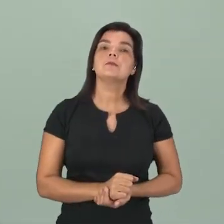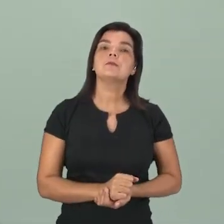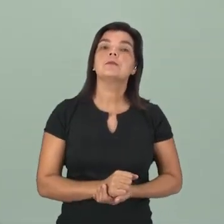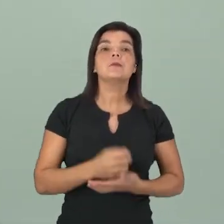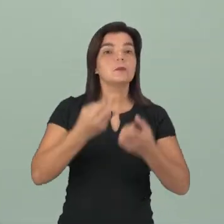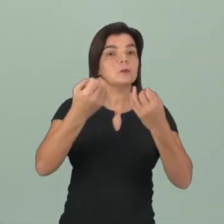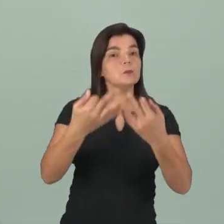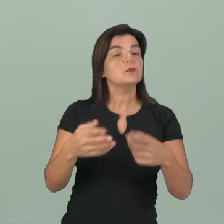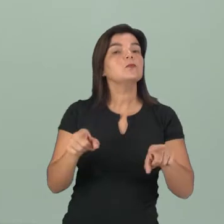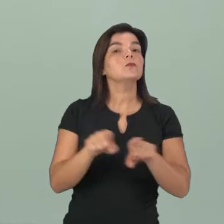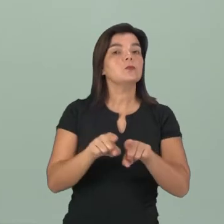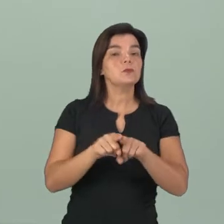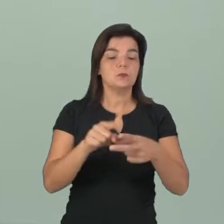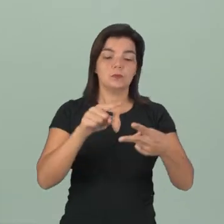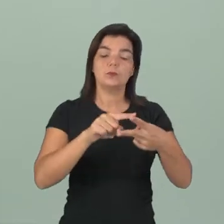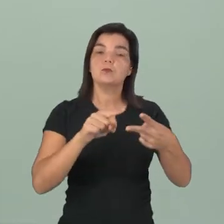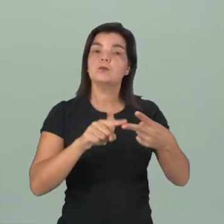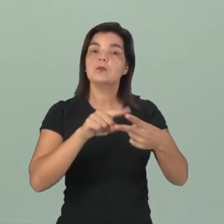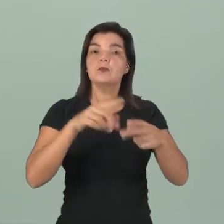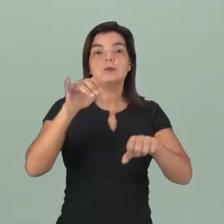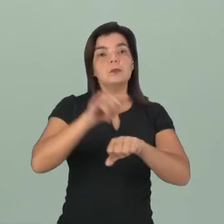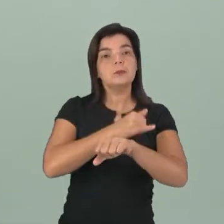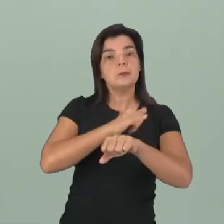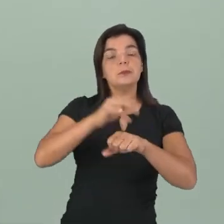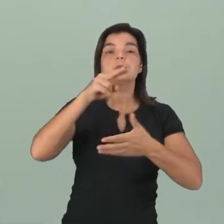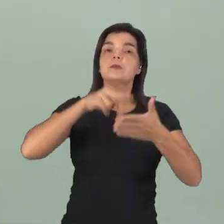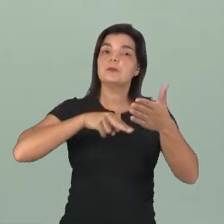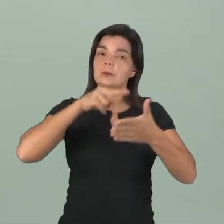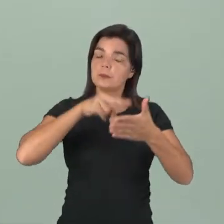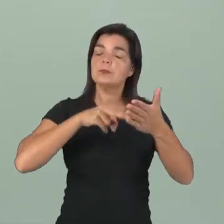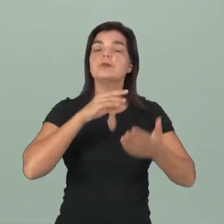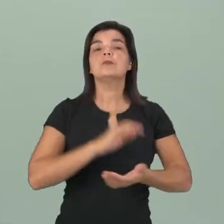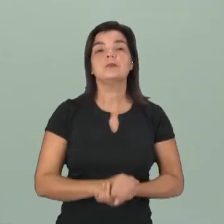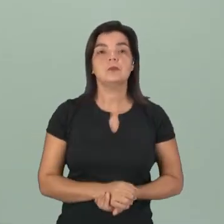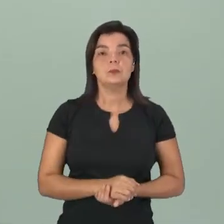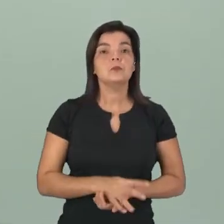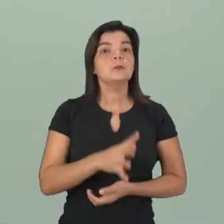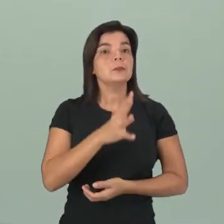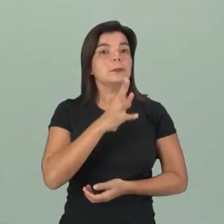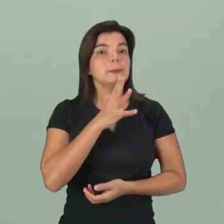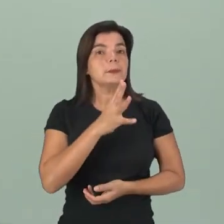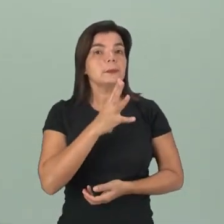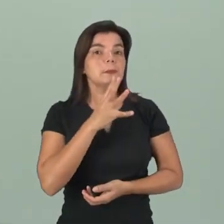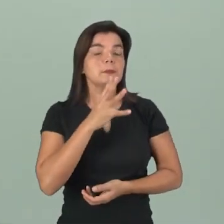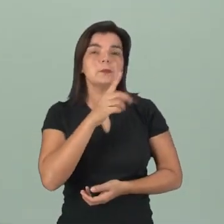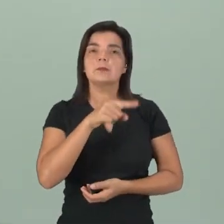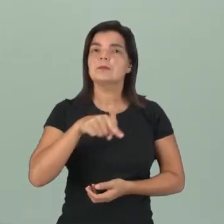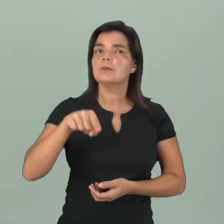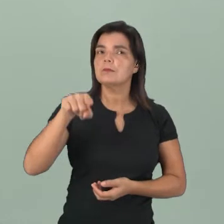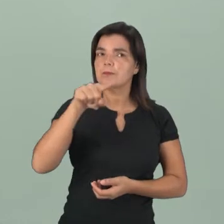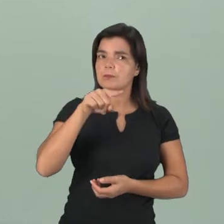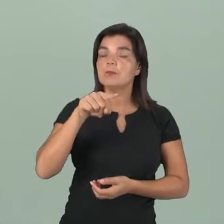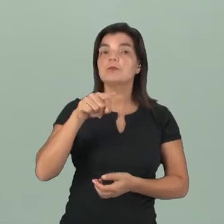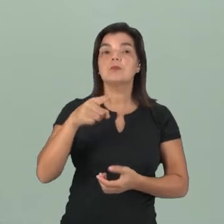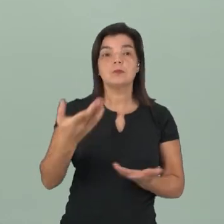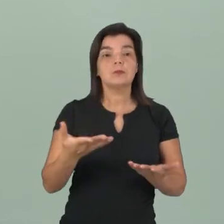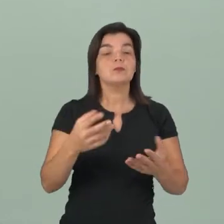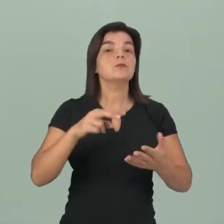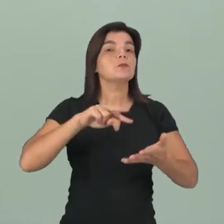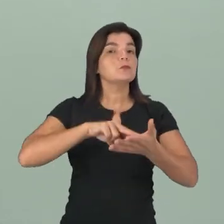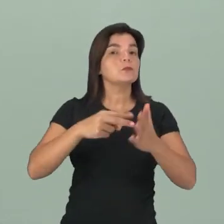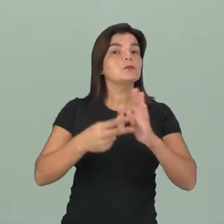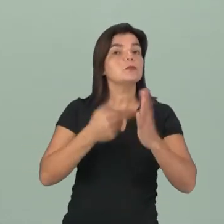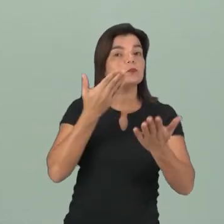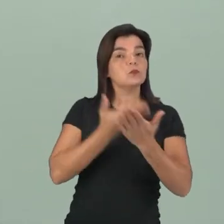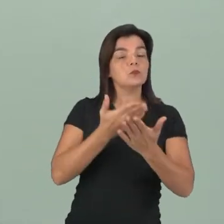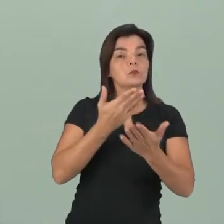eu vou falar aqui, né, de duas estratégias de leituras que são bem conhecidas, né, ou deveriam ser conhecidas, quando se está